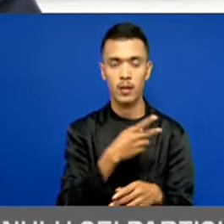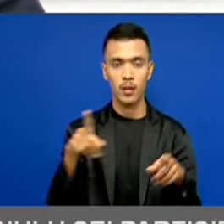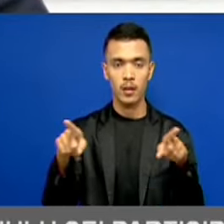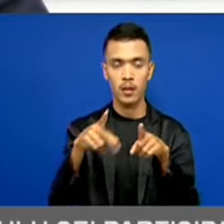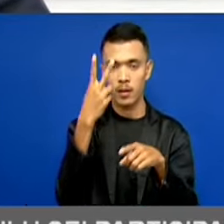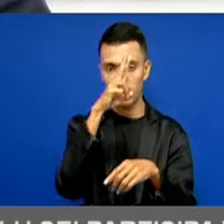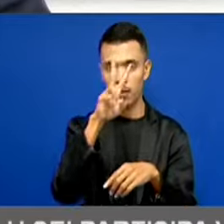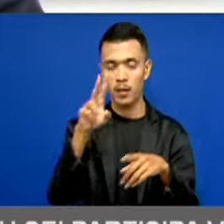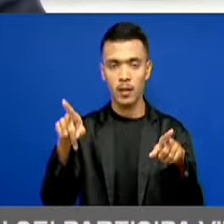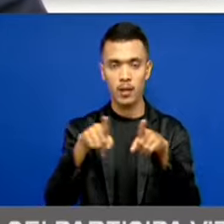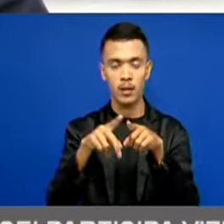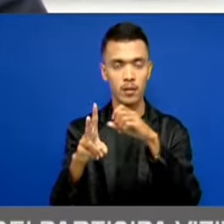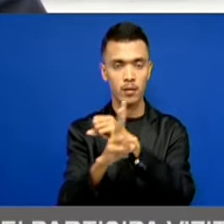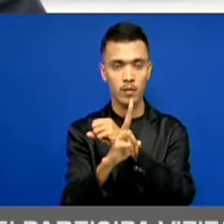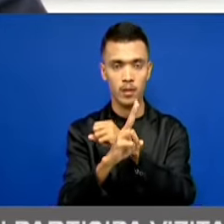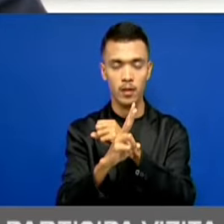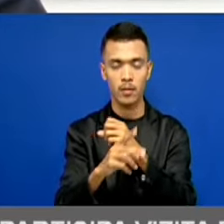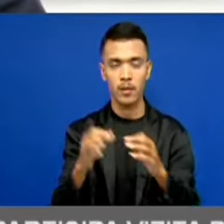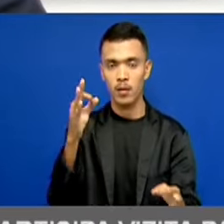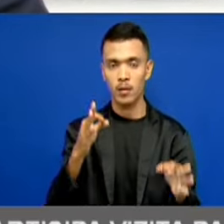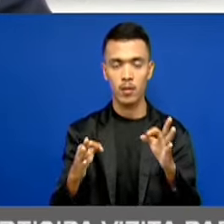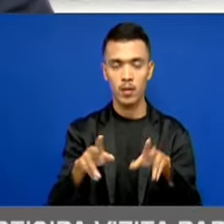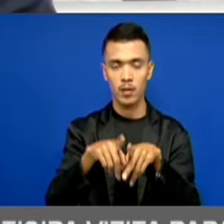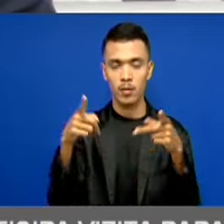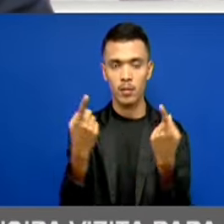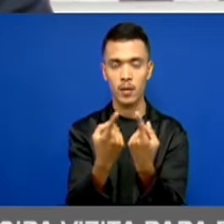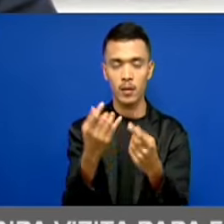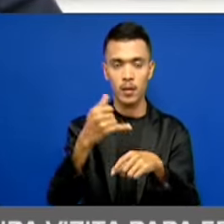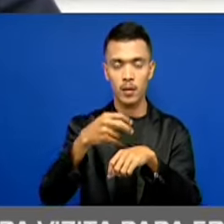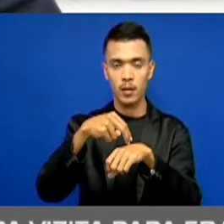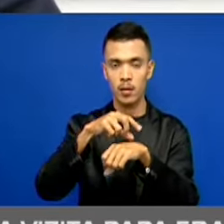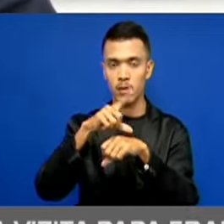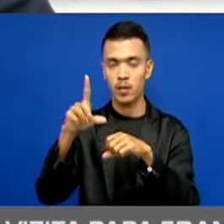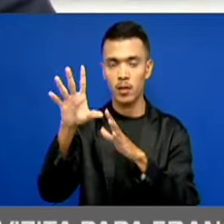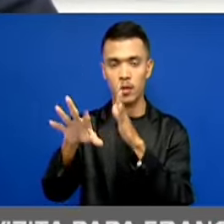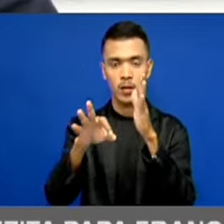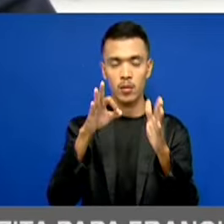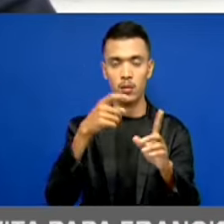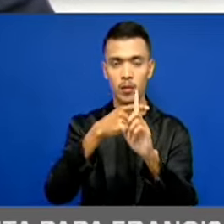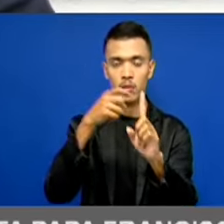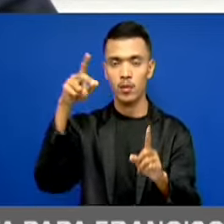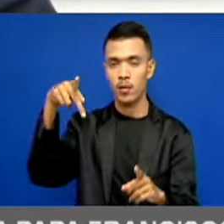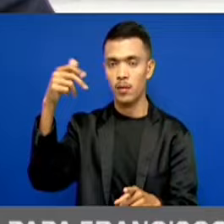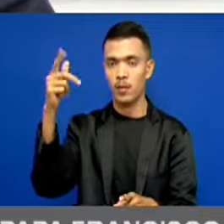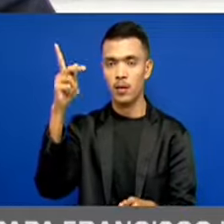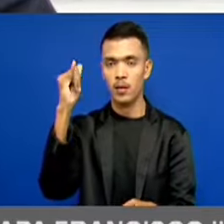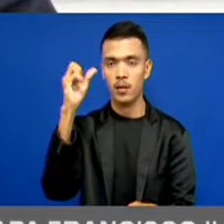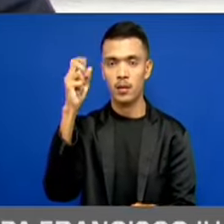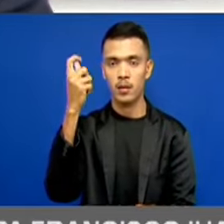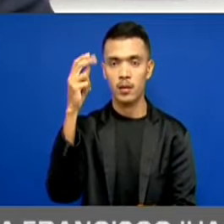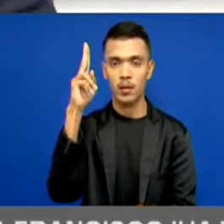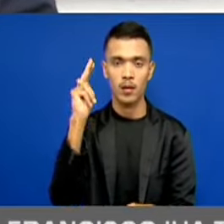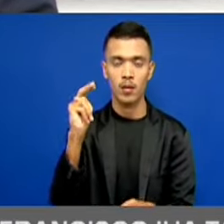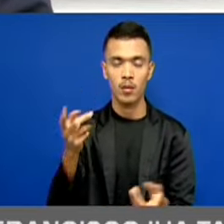tráfico humano jori compañía internacional palo recruta sirve se Pakistán lo irmeta a Timor y después